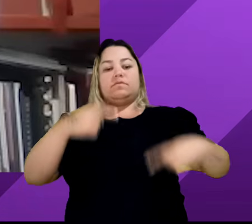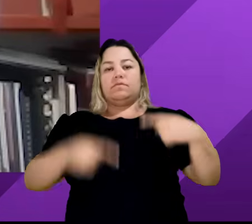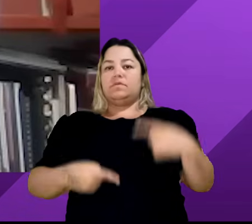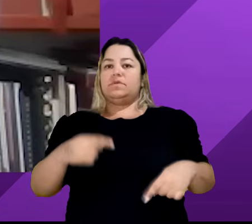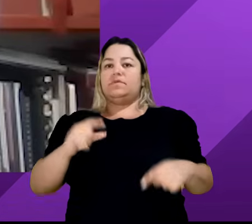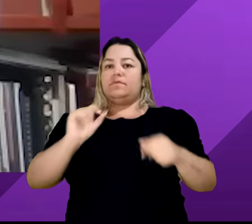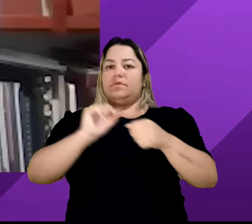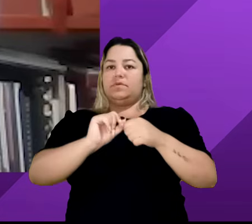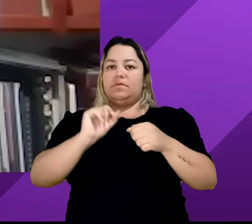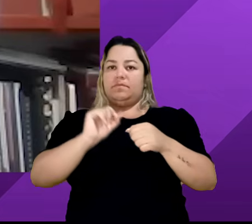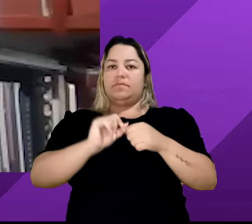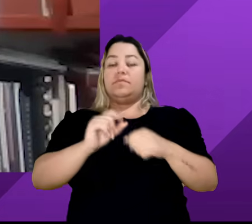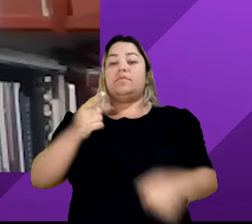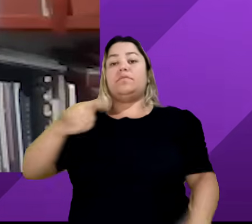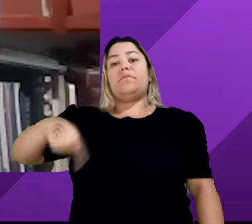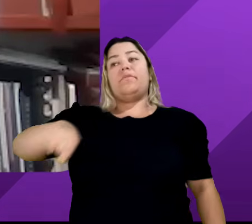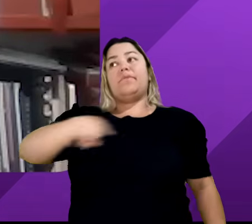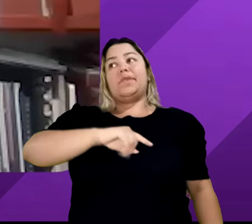nós decidimos